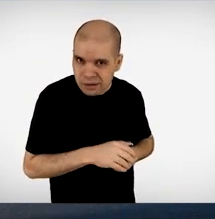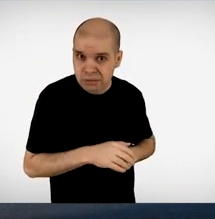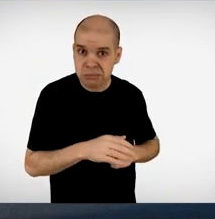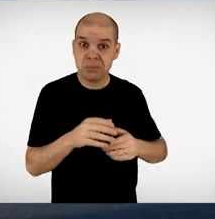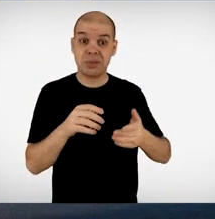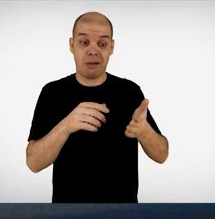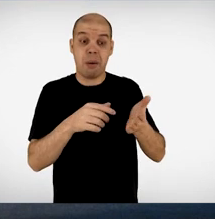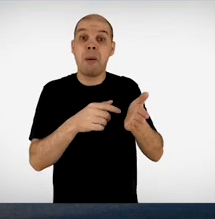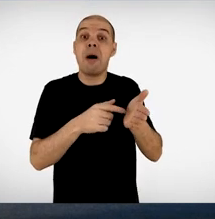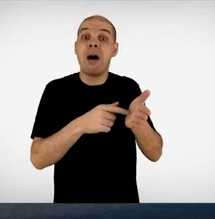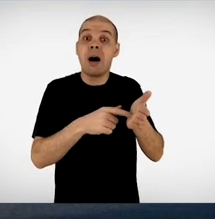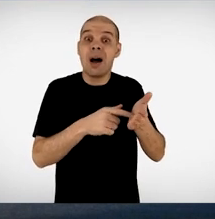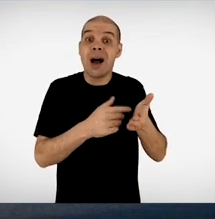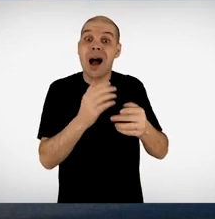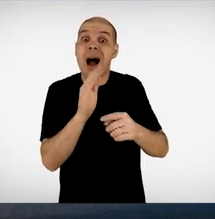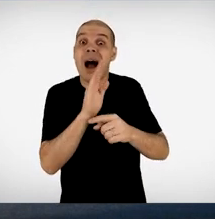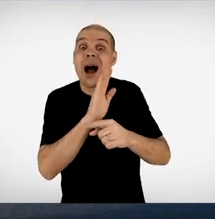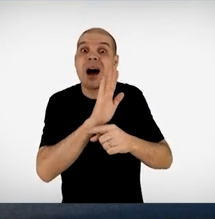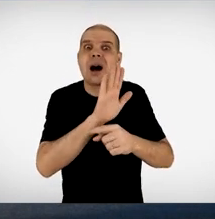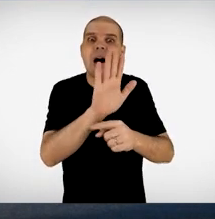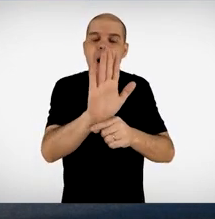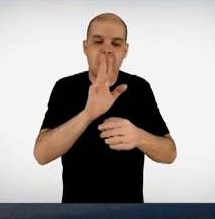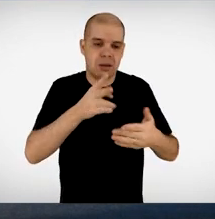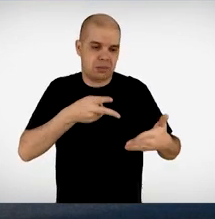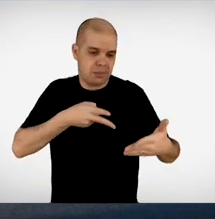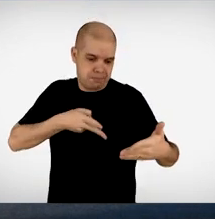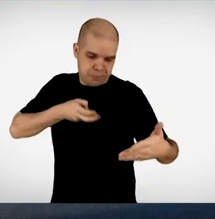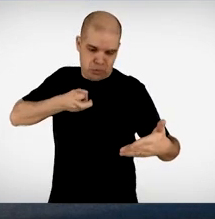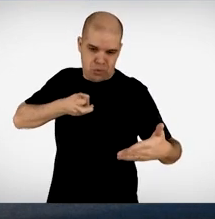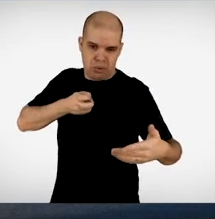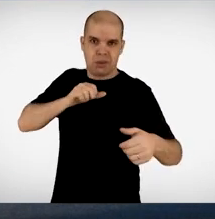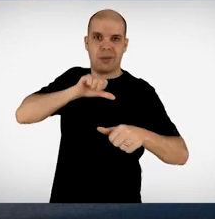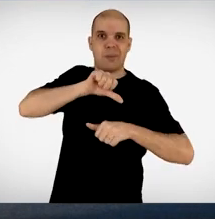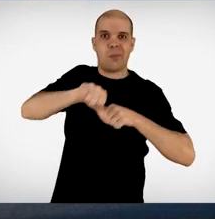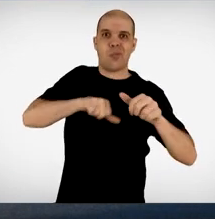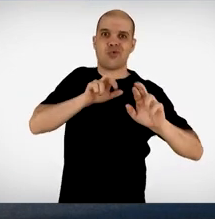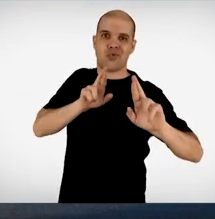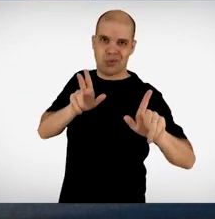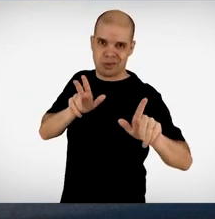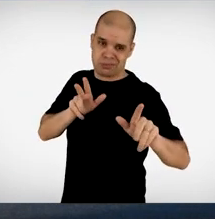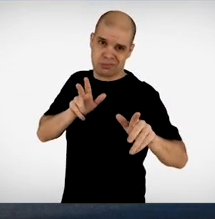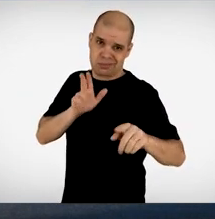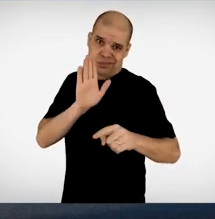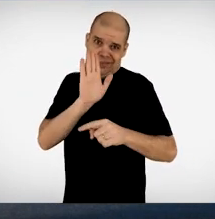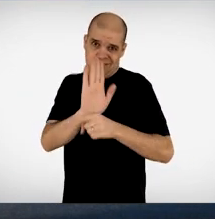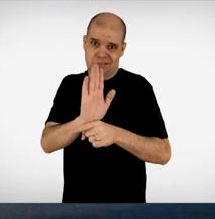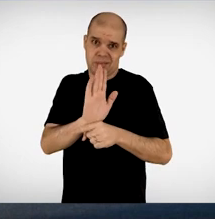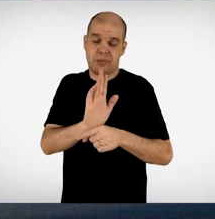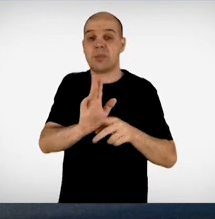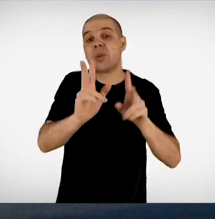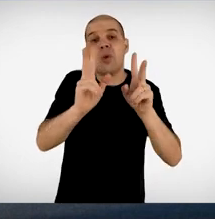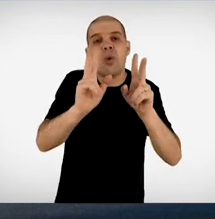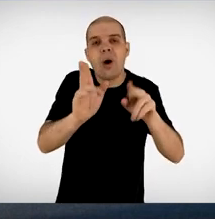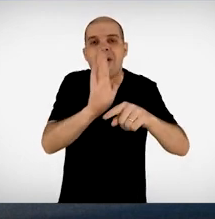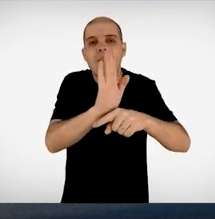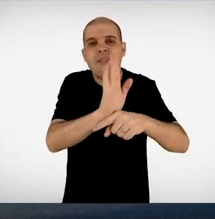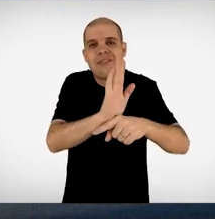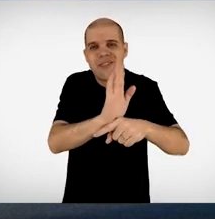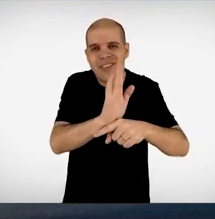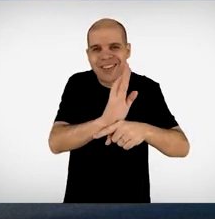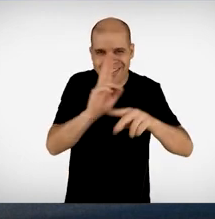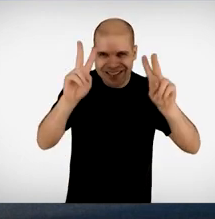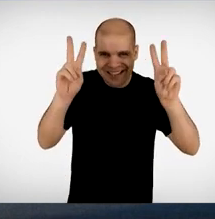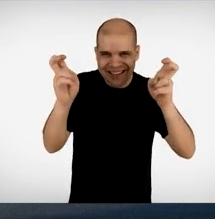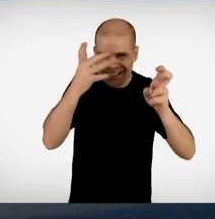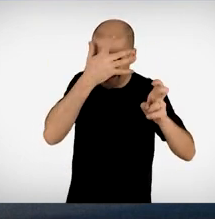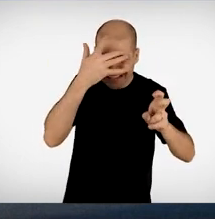do mundo pode ser visto assim, como uma obra que apresenta o tempo nesse sentido contemporâneo que propõe o Agamben.